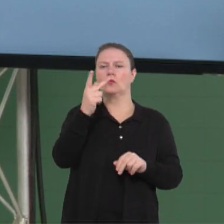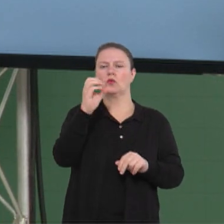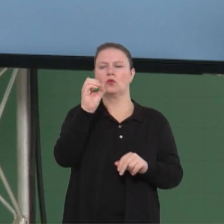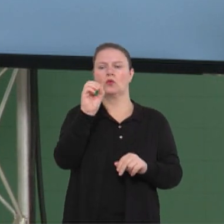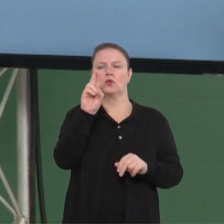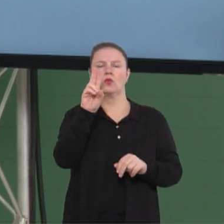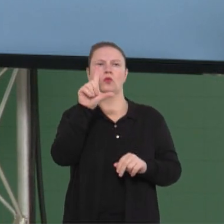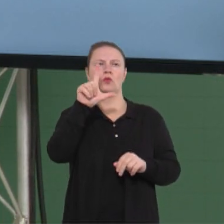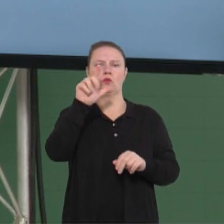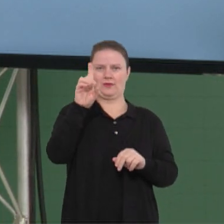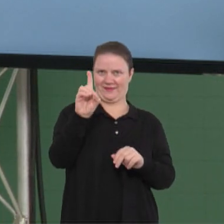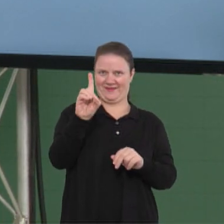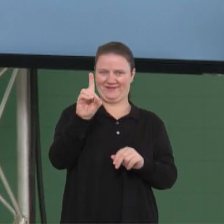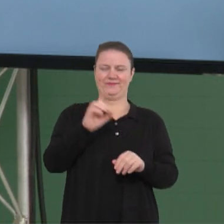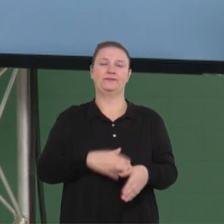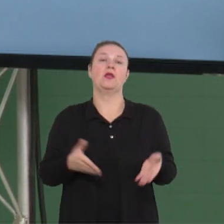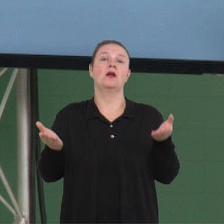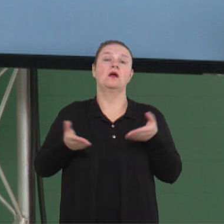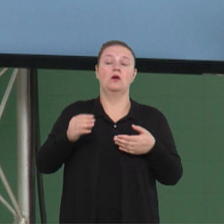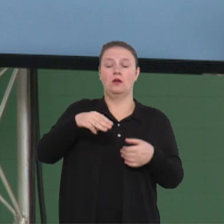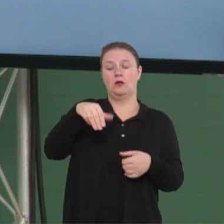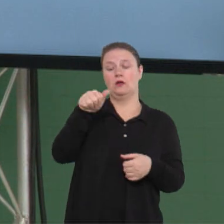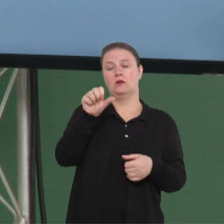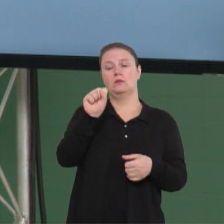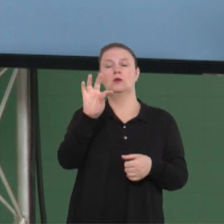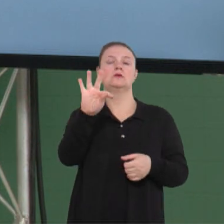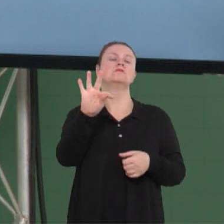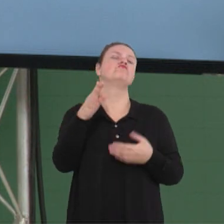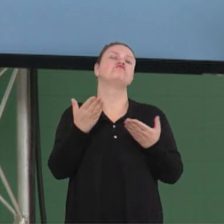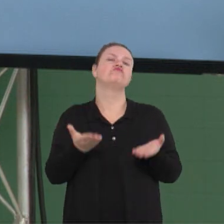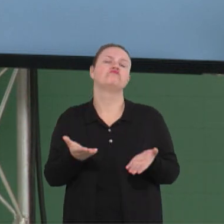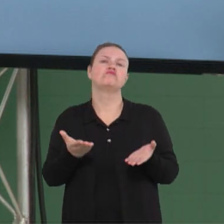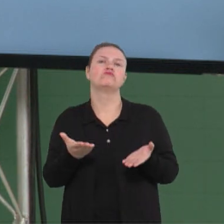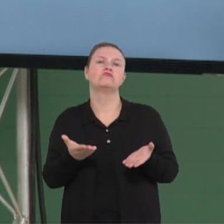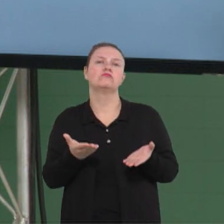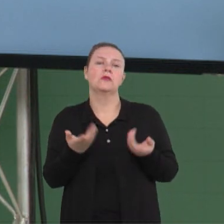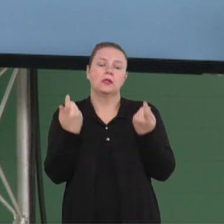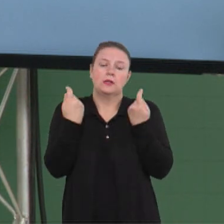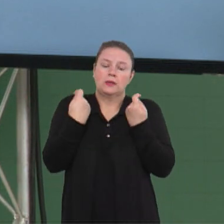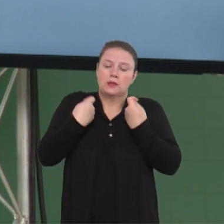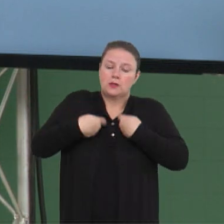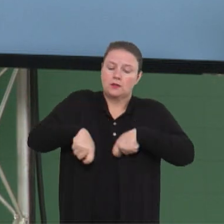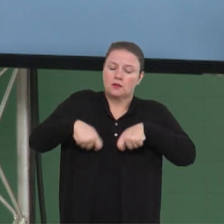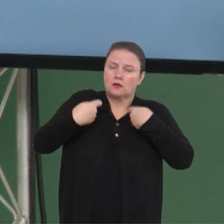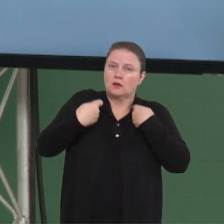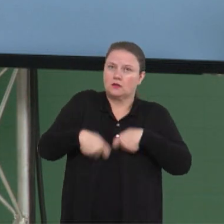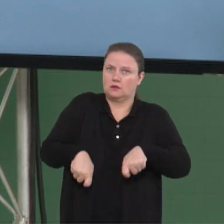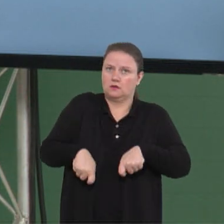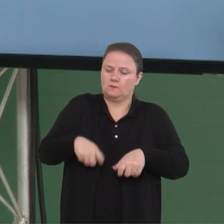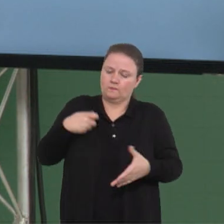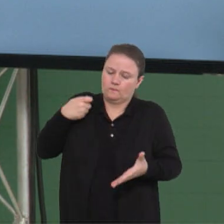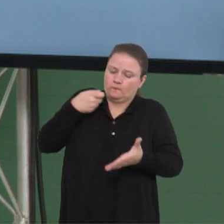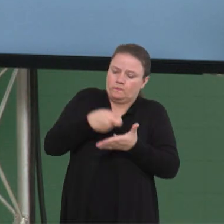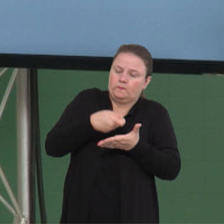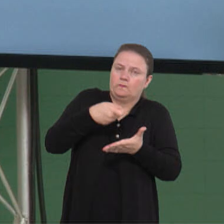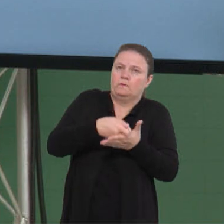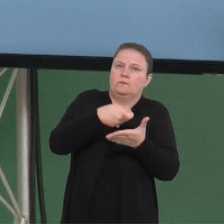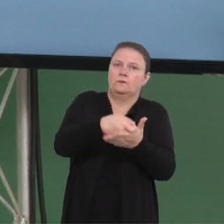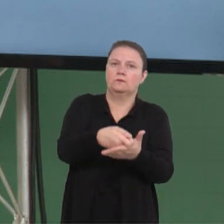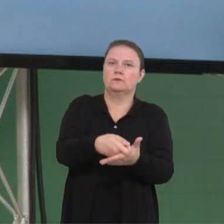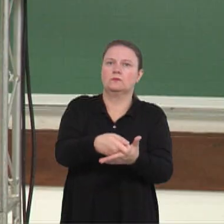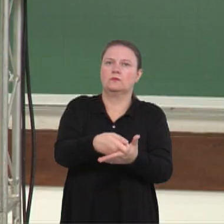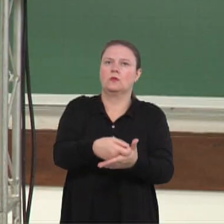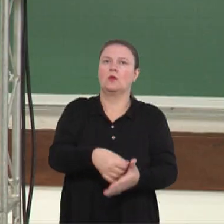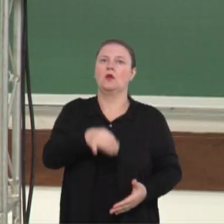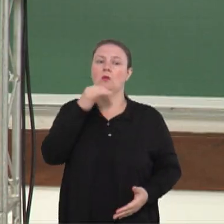temos aqui a letra b né se obligation necessidade obrigação quando